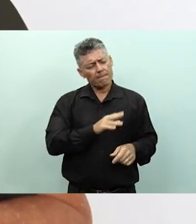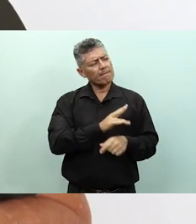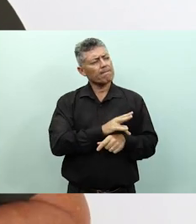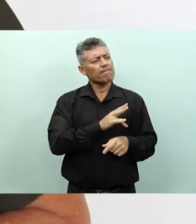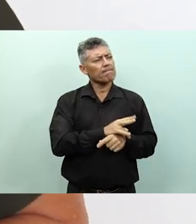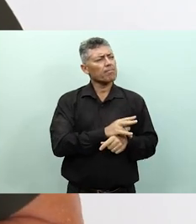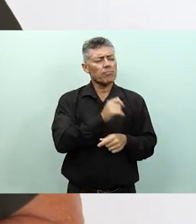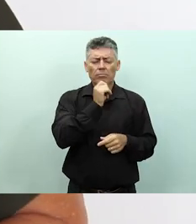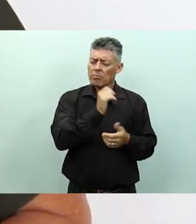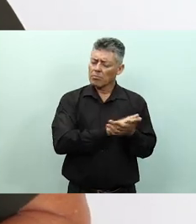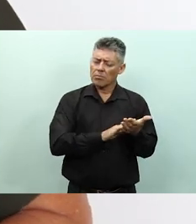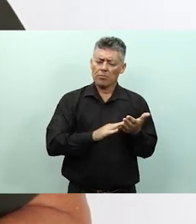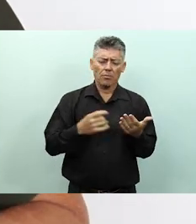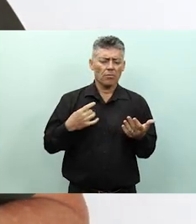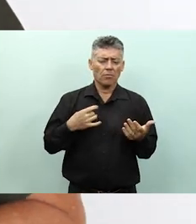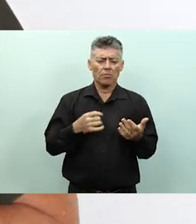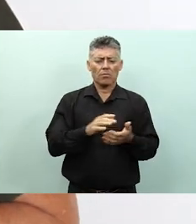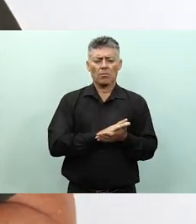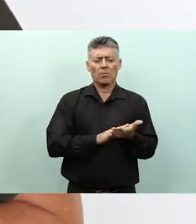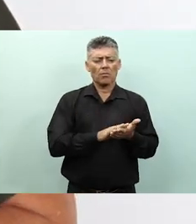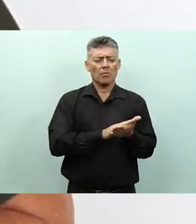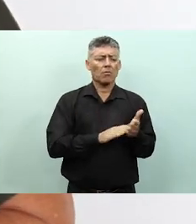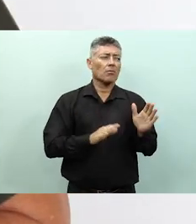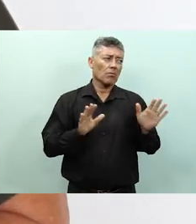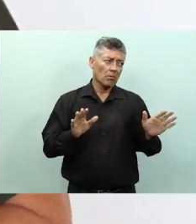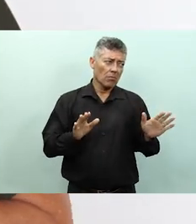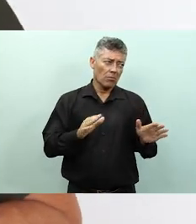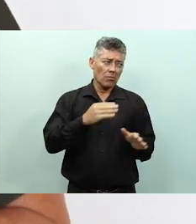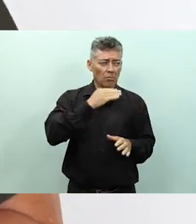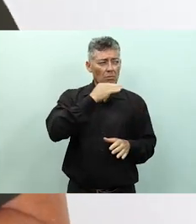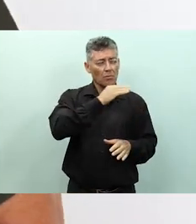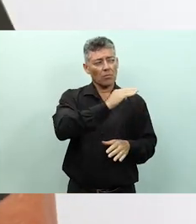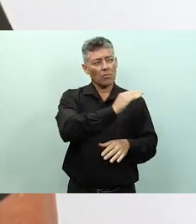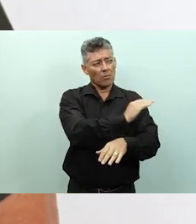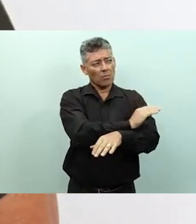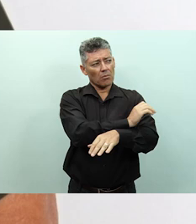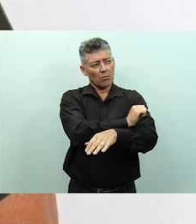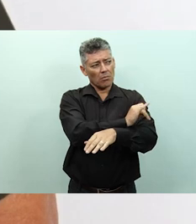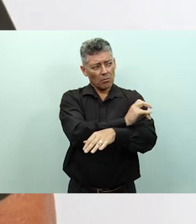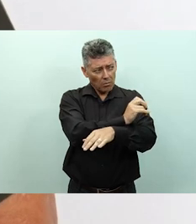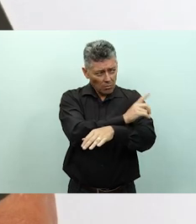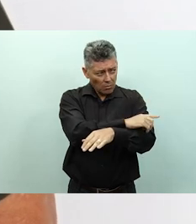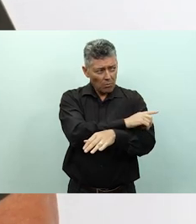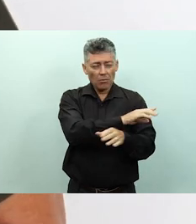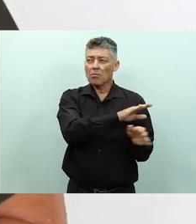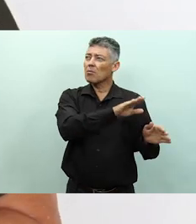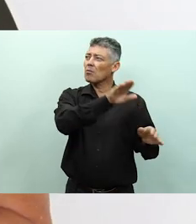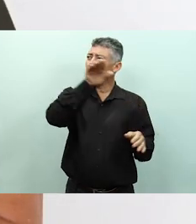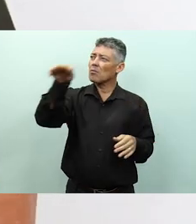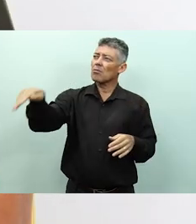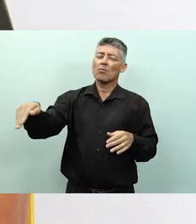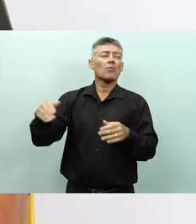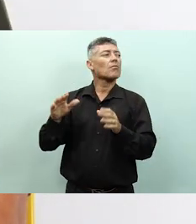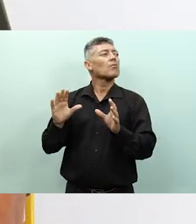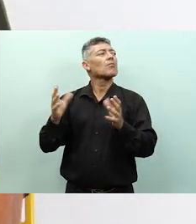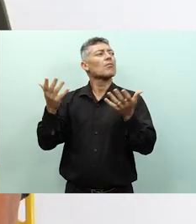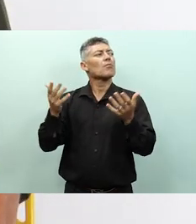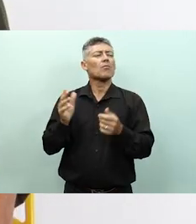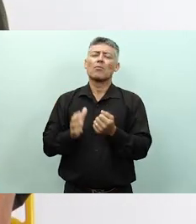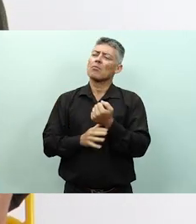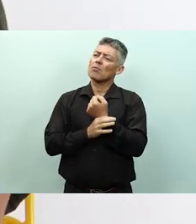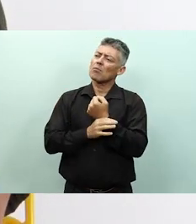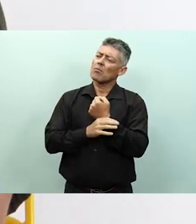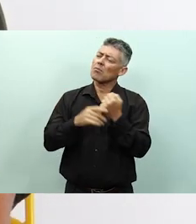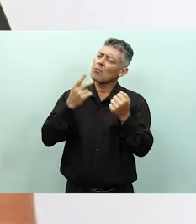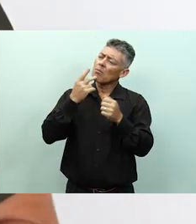grevista, nada, nada, nada. Certa vez nós estávamos em Caicó, fomos para a festa de Santana e a segurança